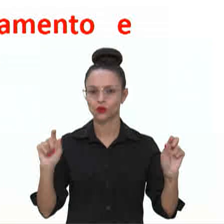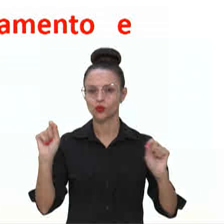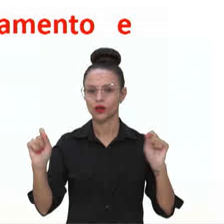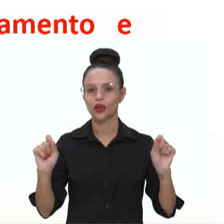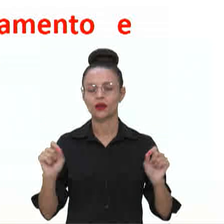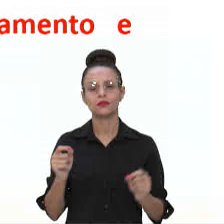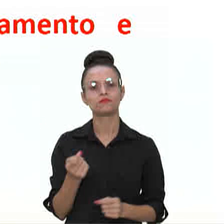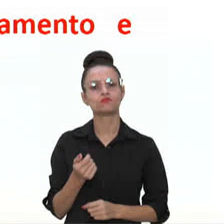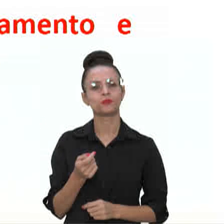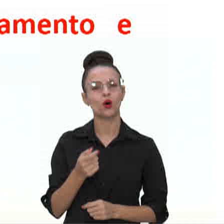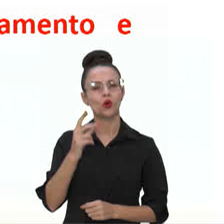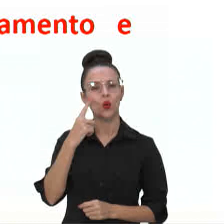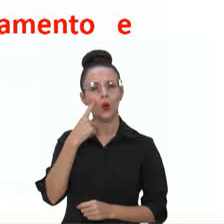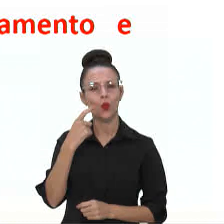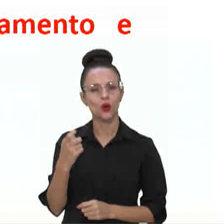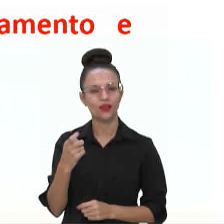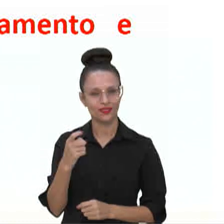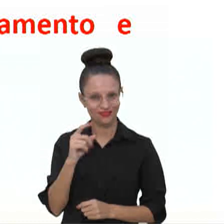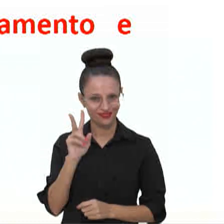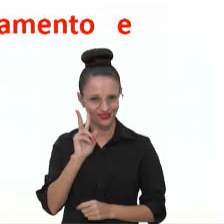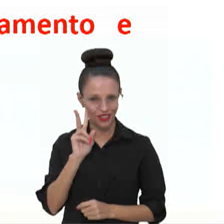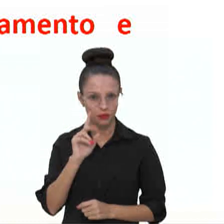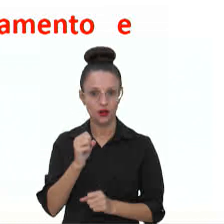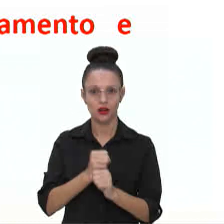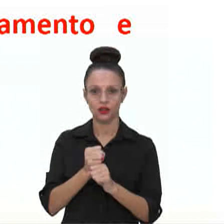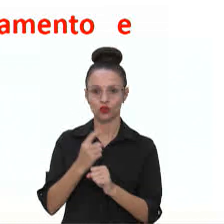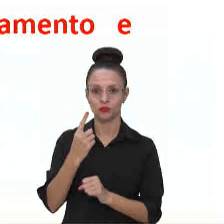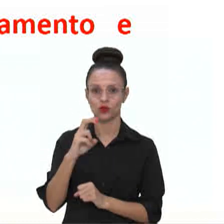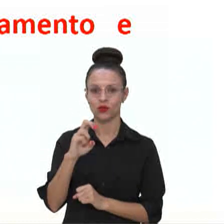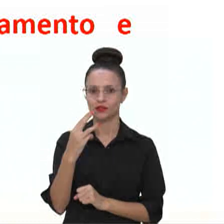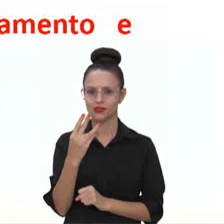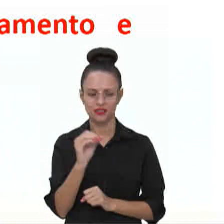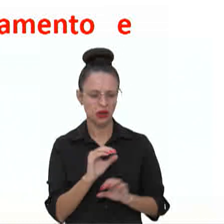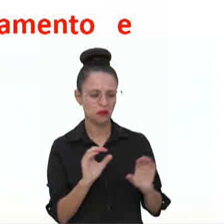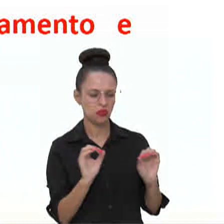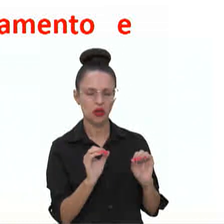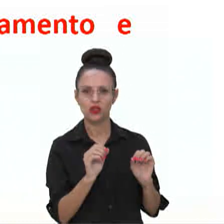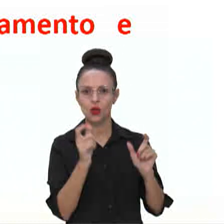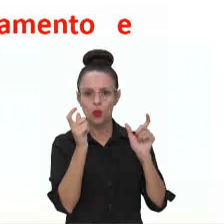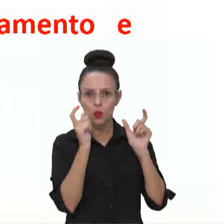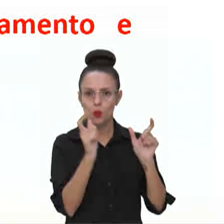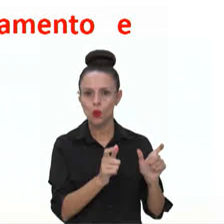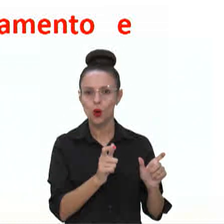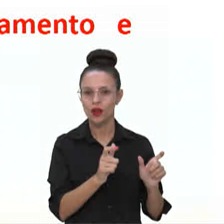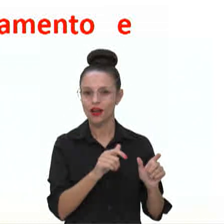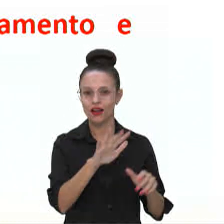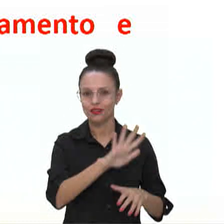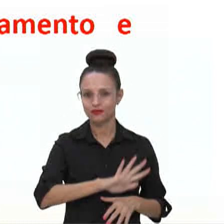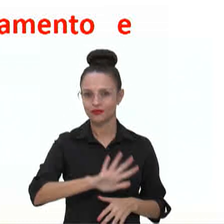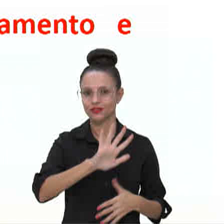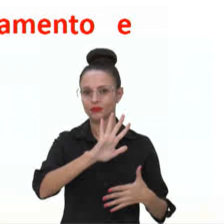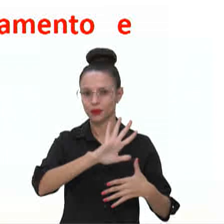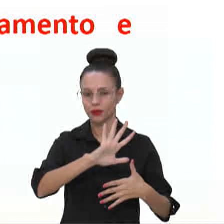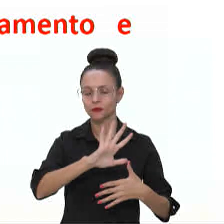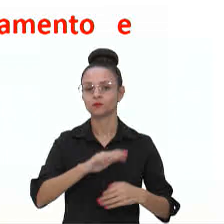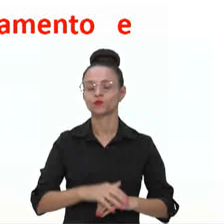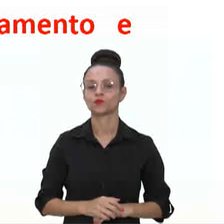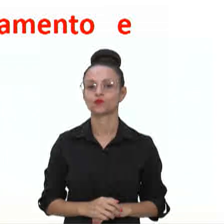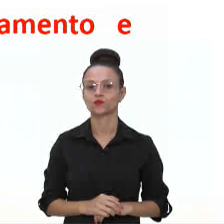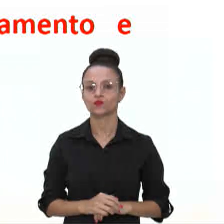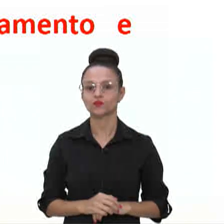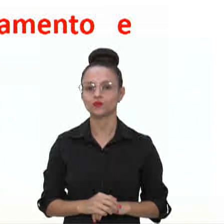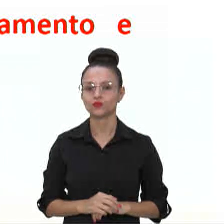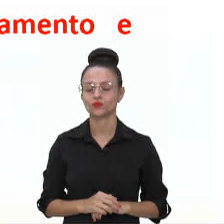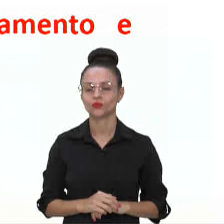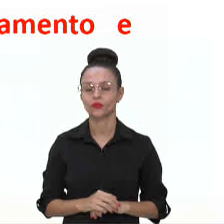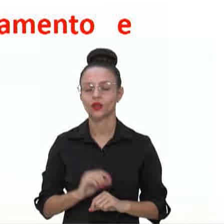interesse inicial. Lembra que até 1530 Portugal nem olhava para a América portuguesa. Entregar a